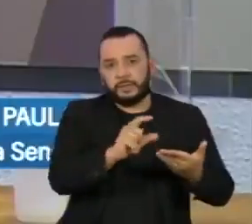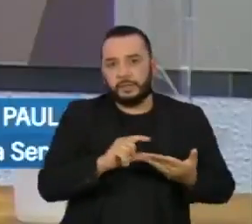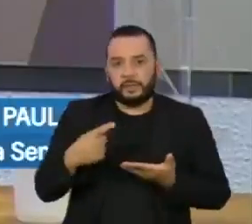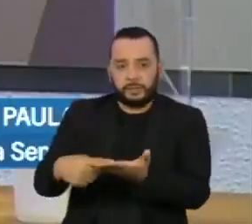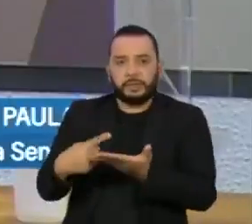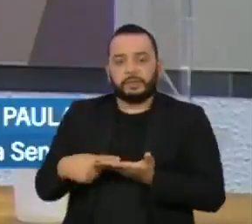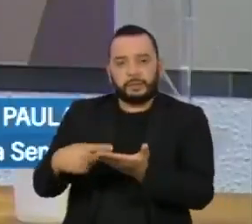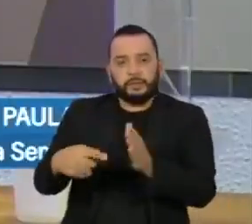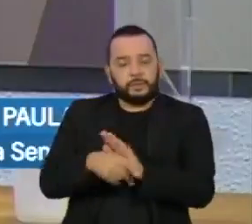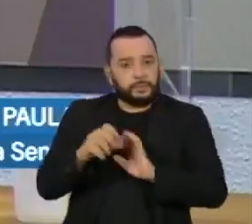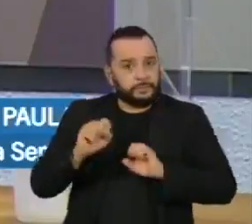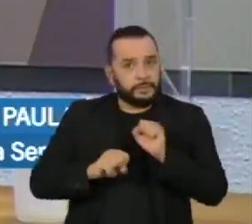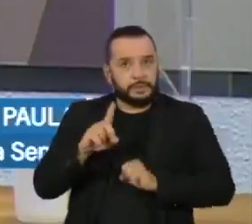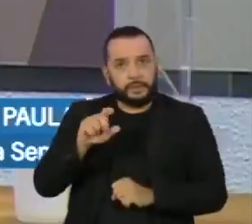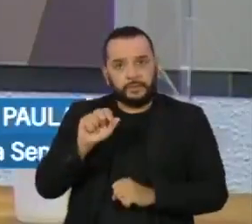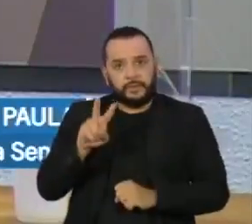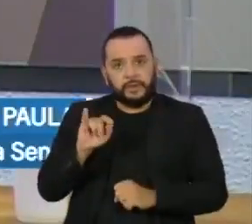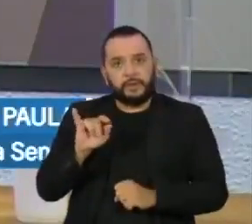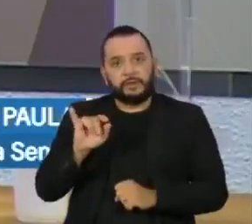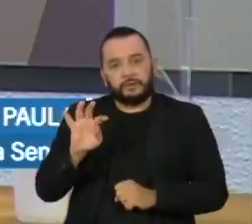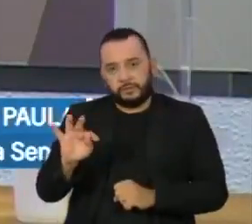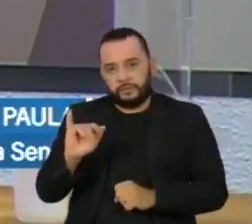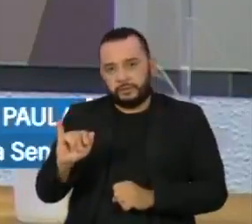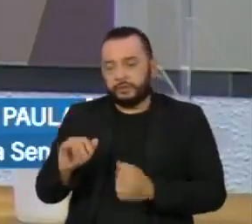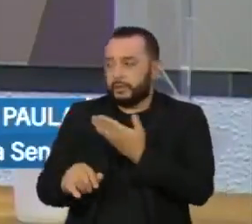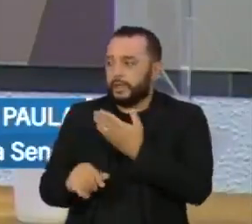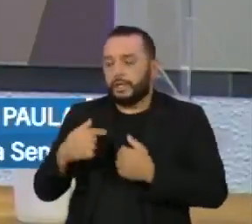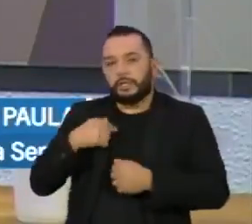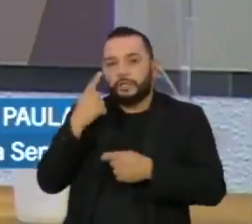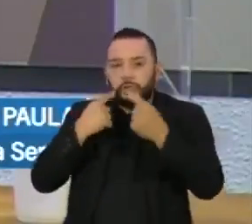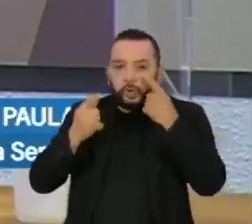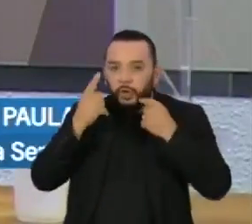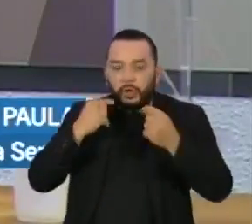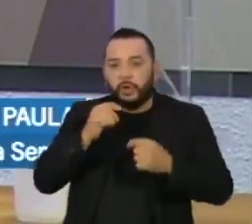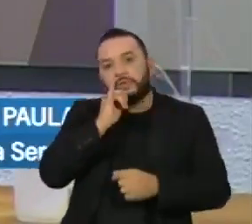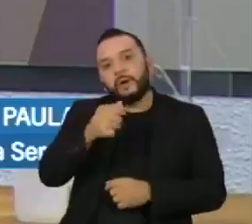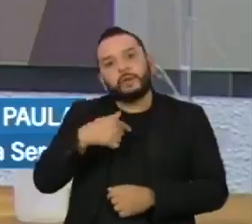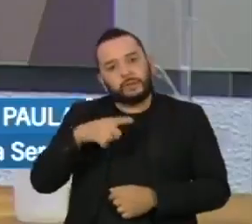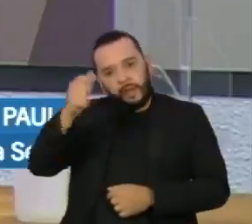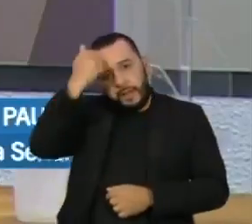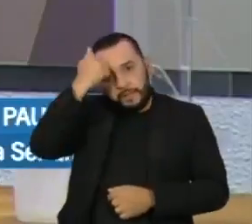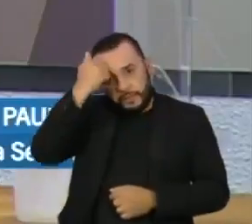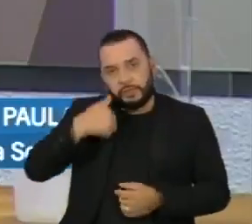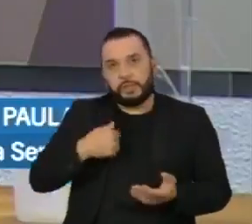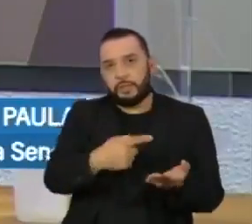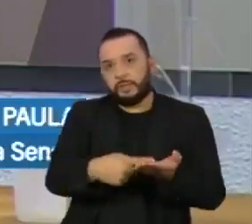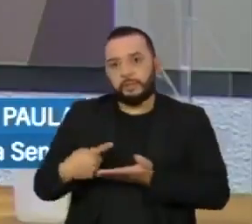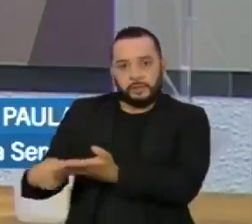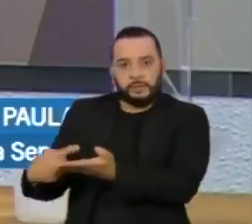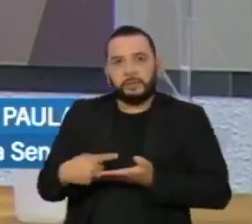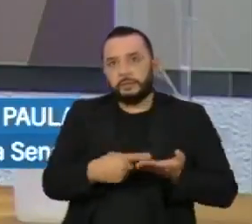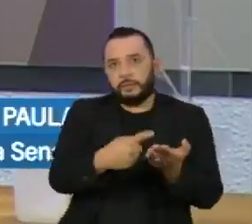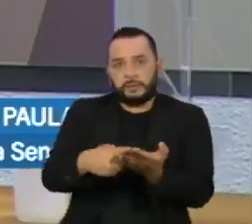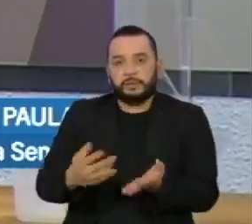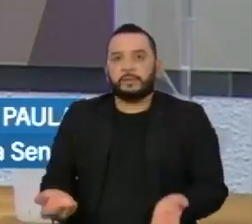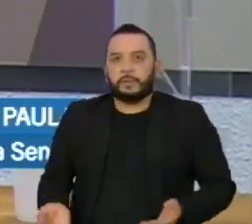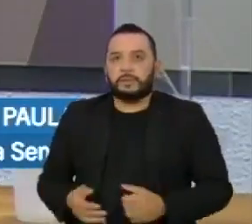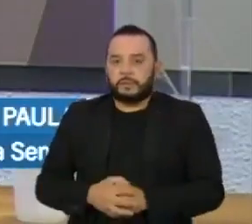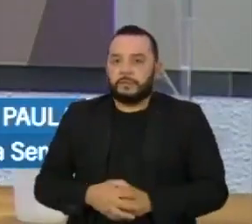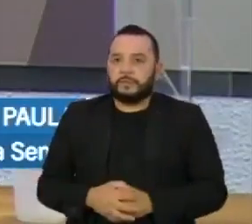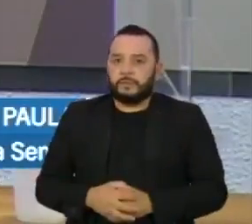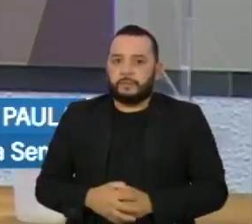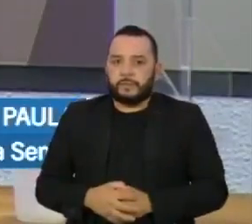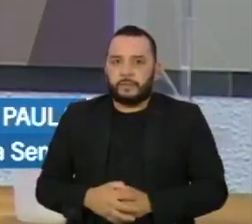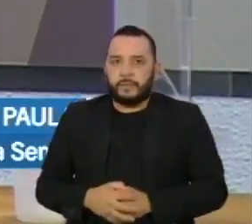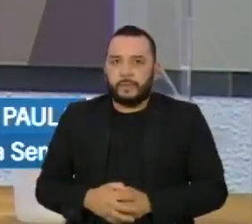Davat. O reverendo chegou a chorar na sessão e disse estar arrependido de ter atuado na negociação. E eu queria vacina para o